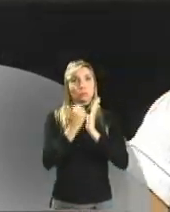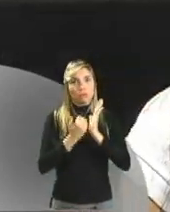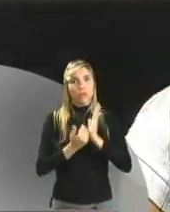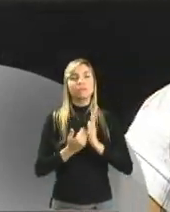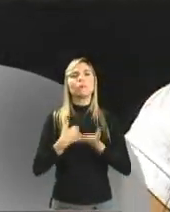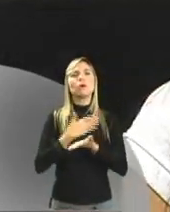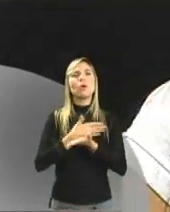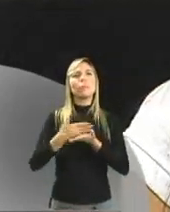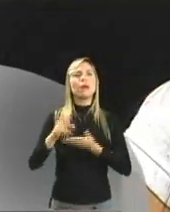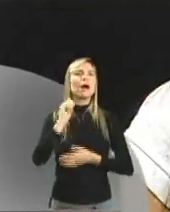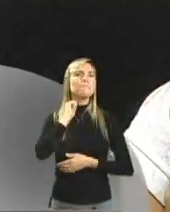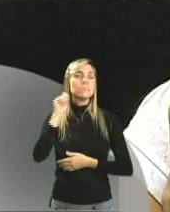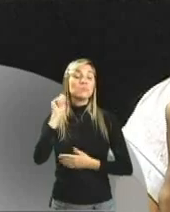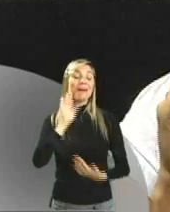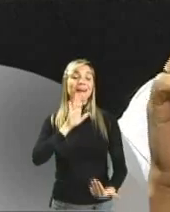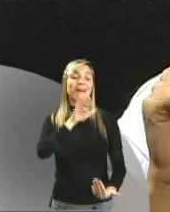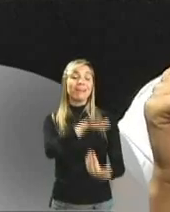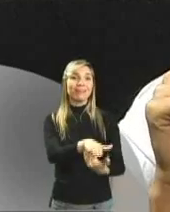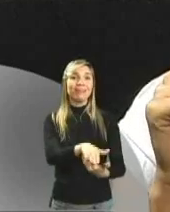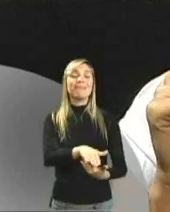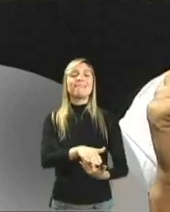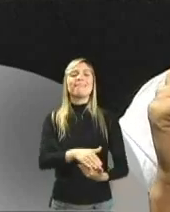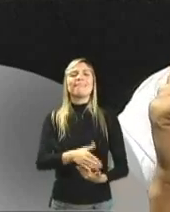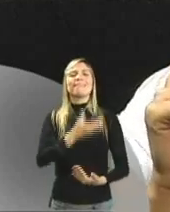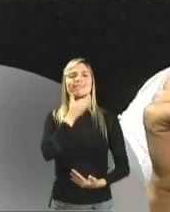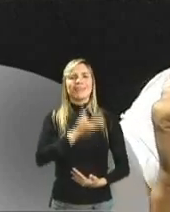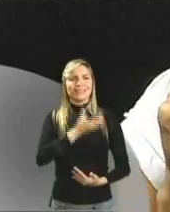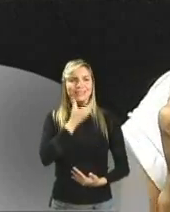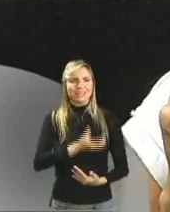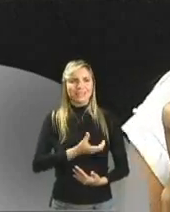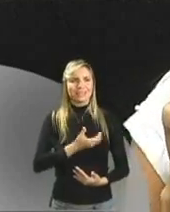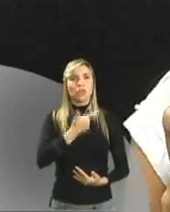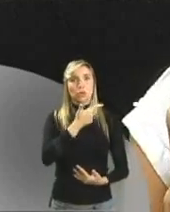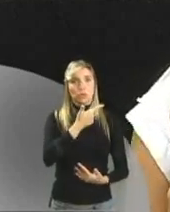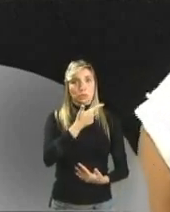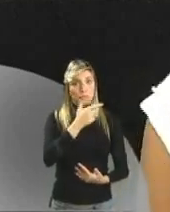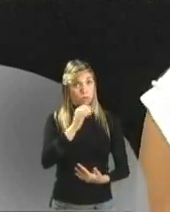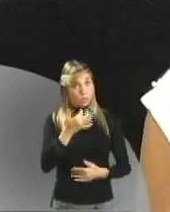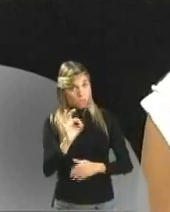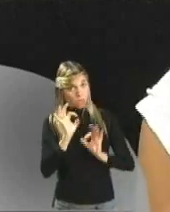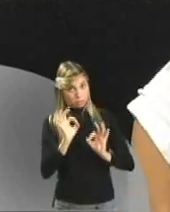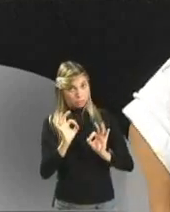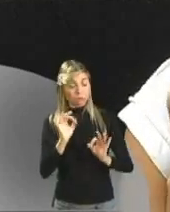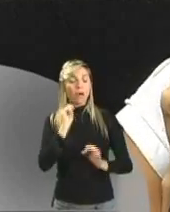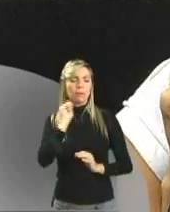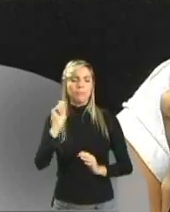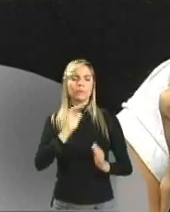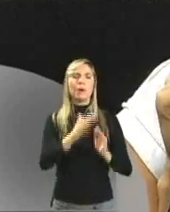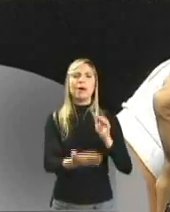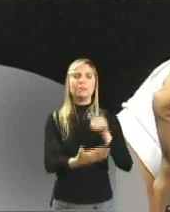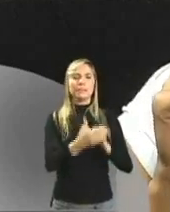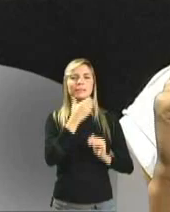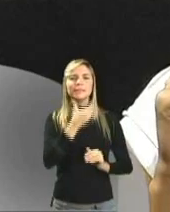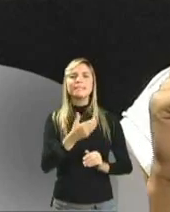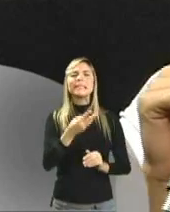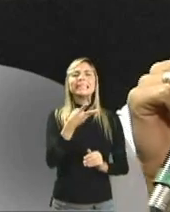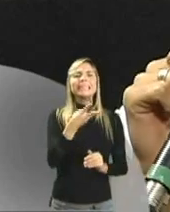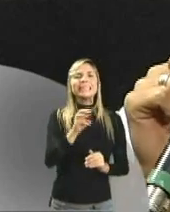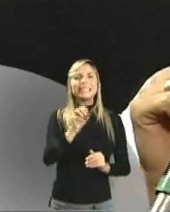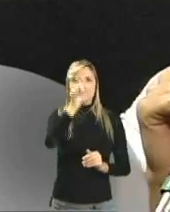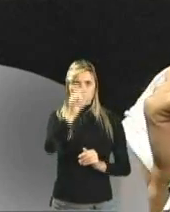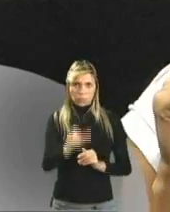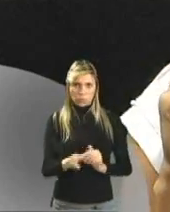fez o atendimento de abril a dezembro, foram no total de 2010, foram um total de 30